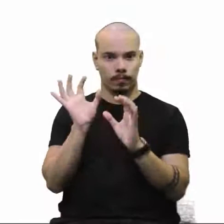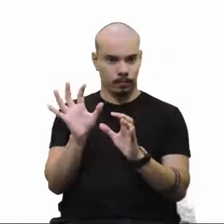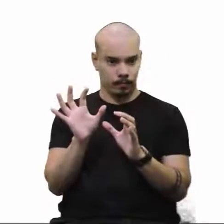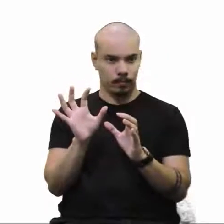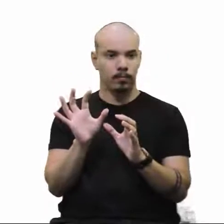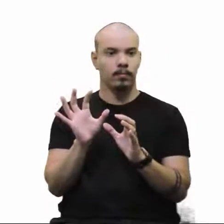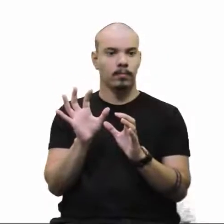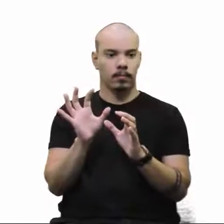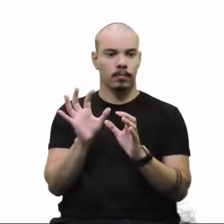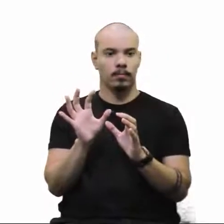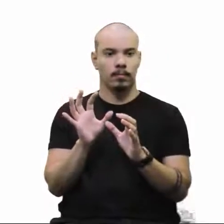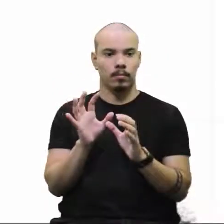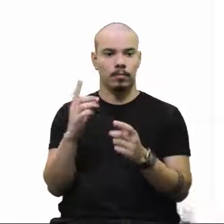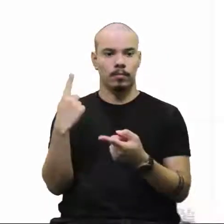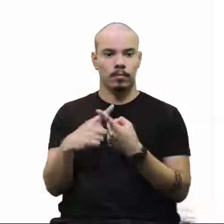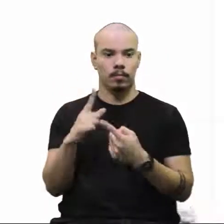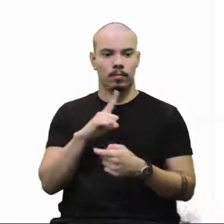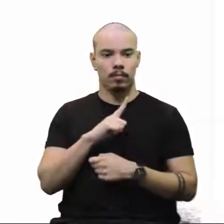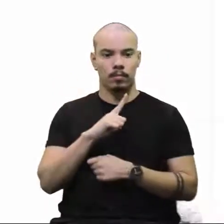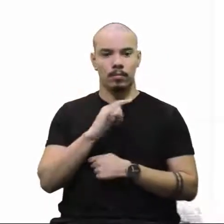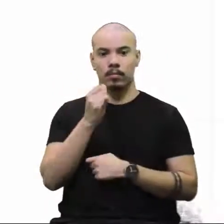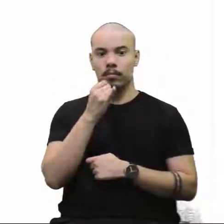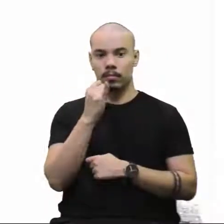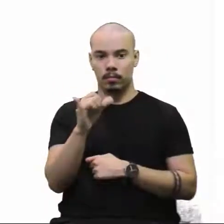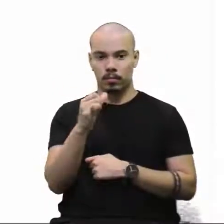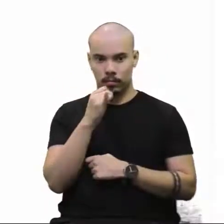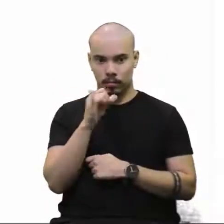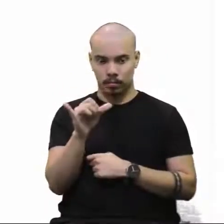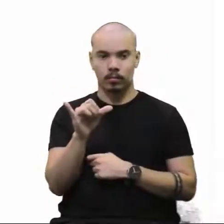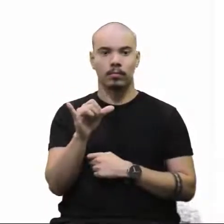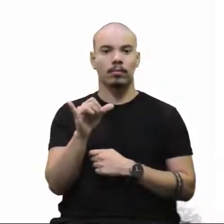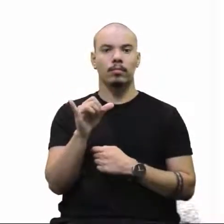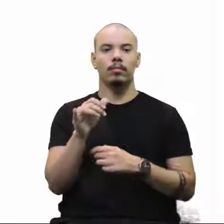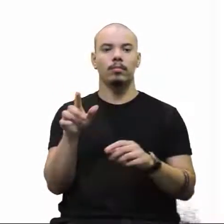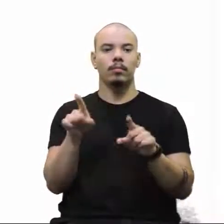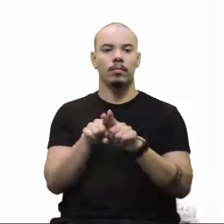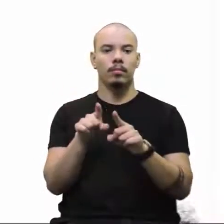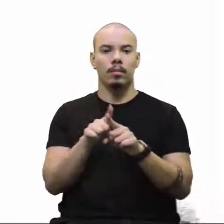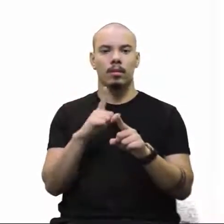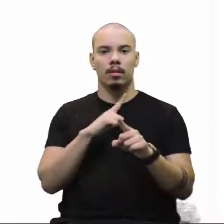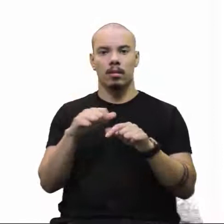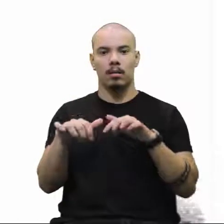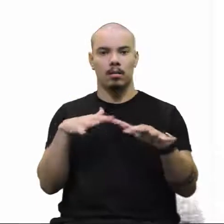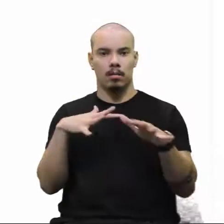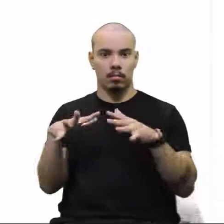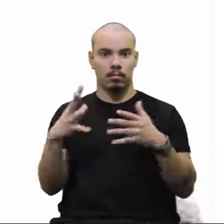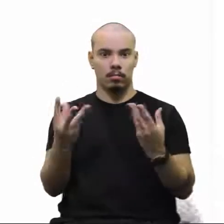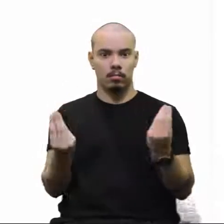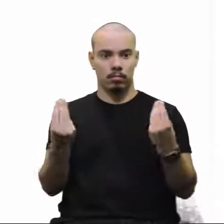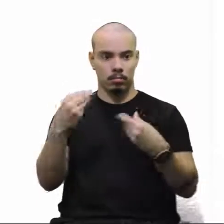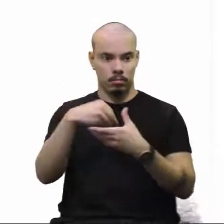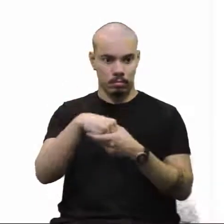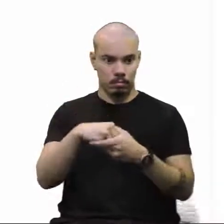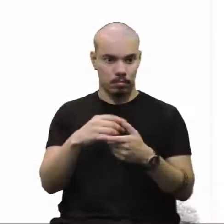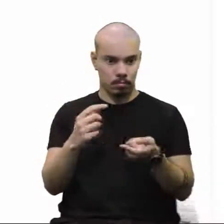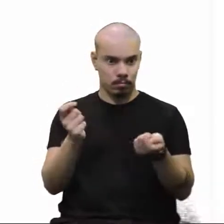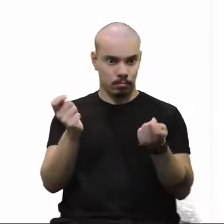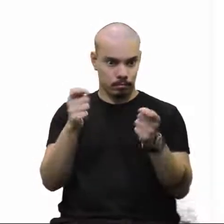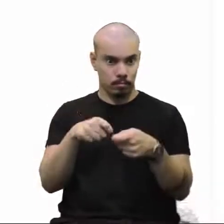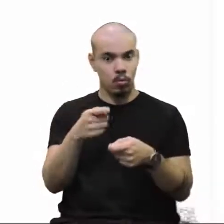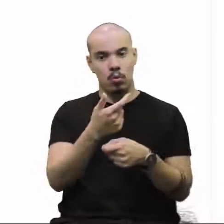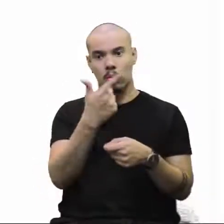vai inverter a corrente para o movimento circular permanecer. Outra importante aplicação da